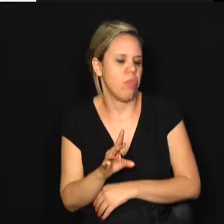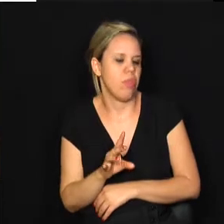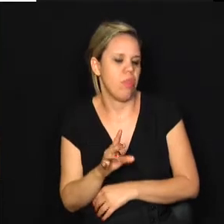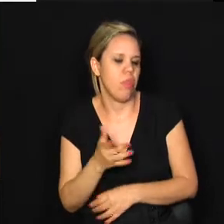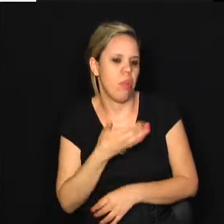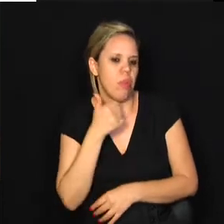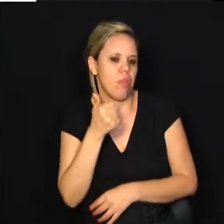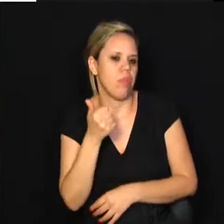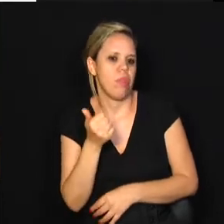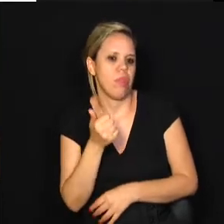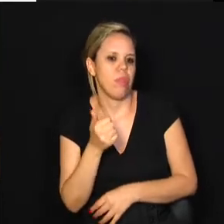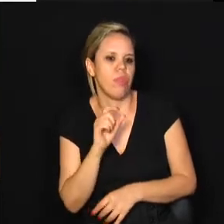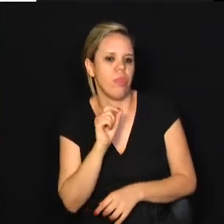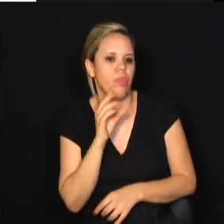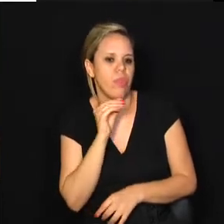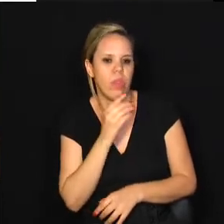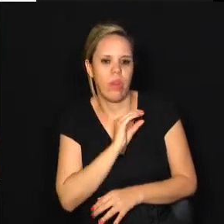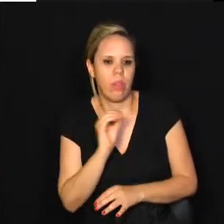a isso,